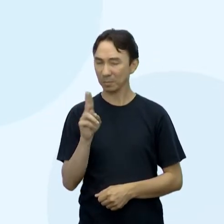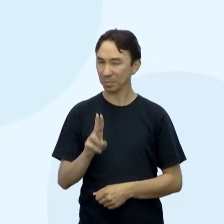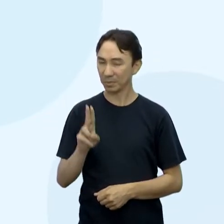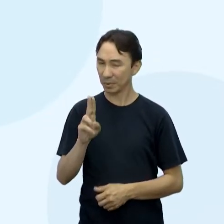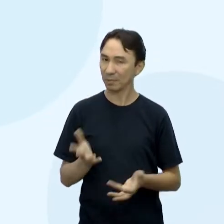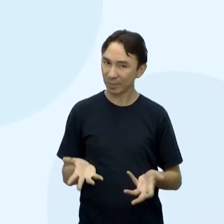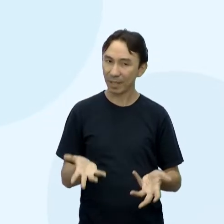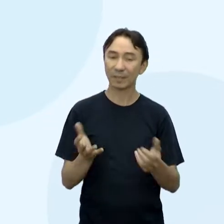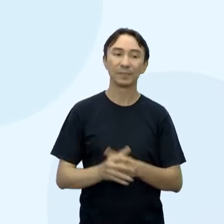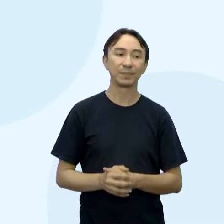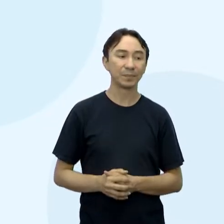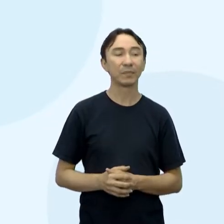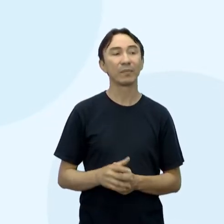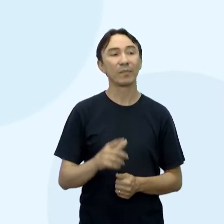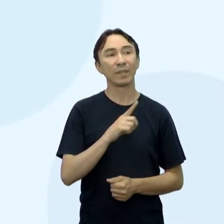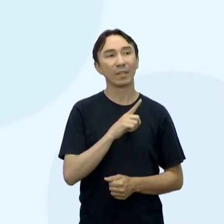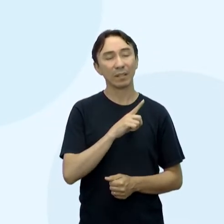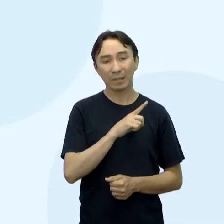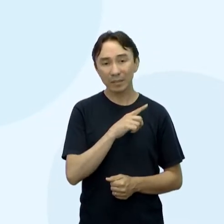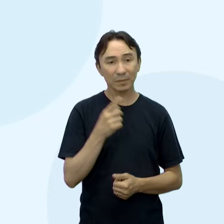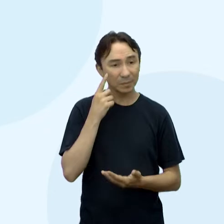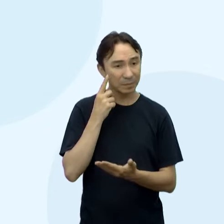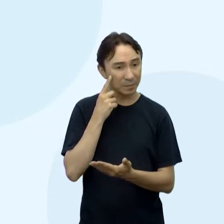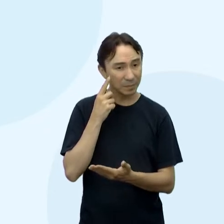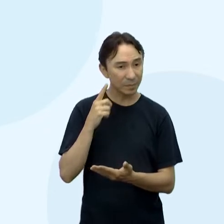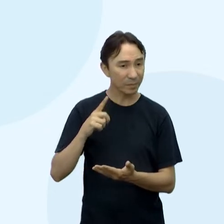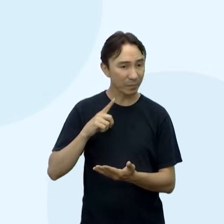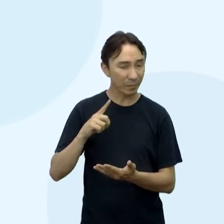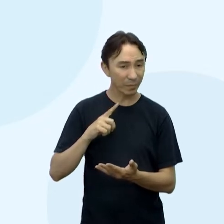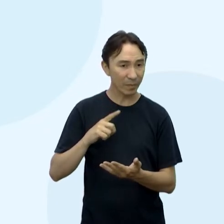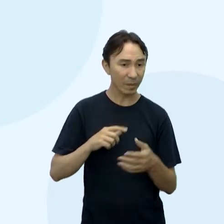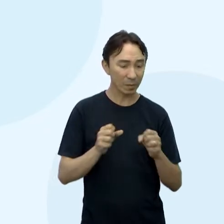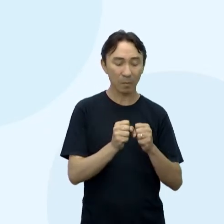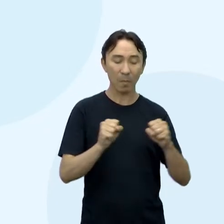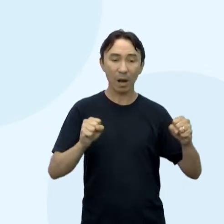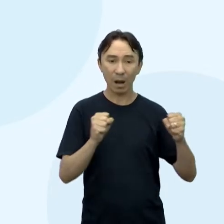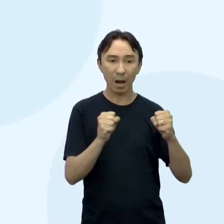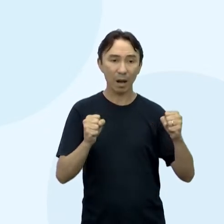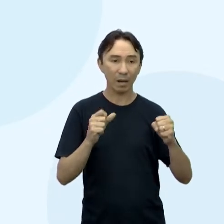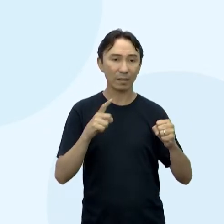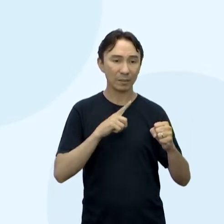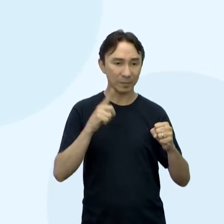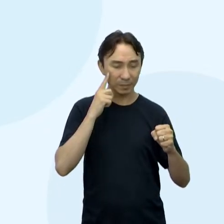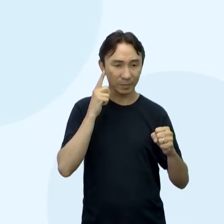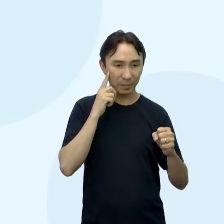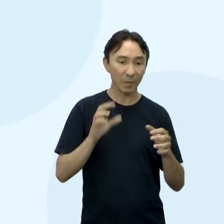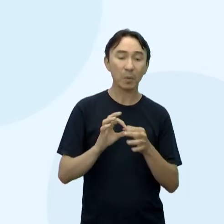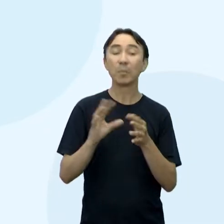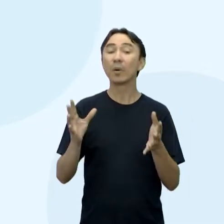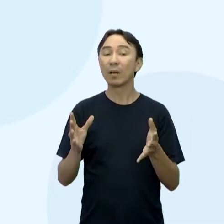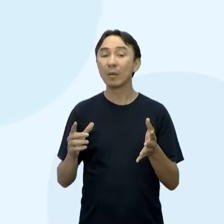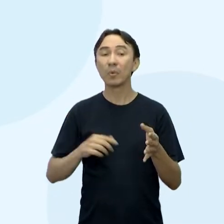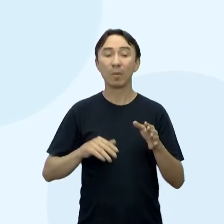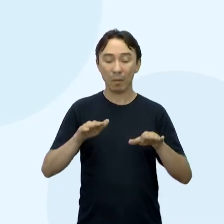materialzinho aqui, ele esticou essa molinha com esse massa e soltou. Começou a fazer o quê? A oscilar aqui, ó, nessa